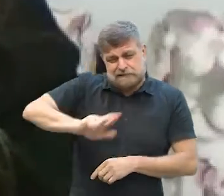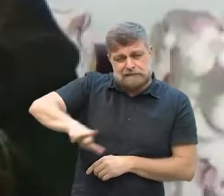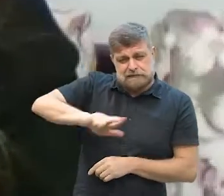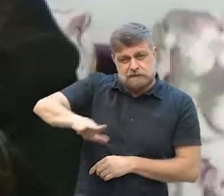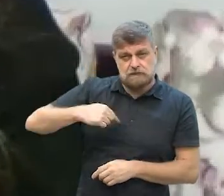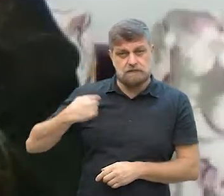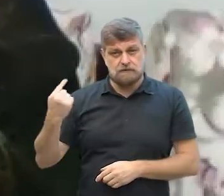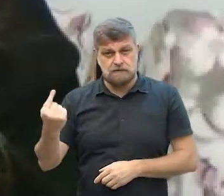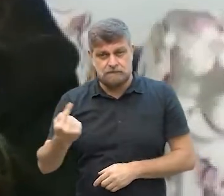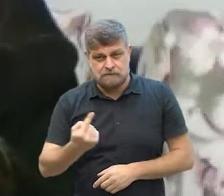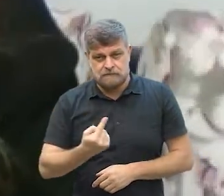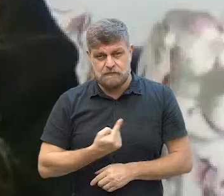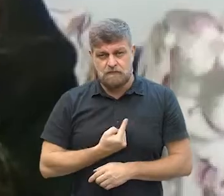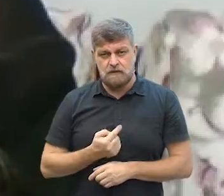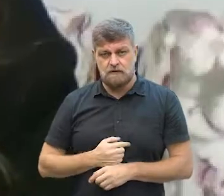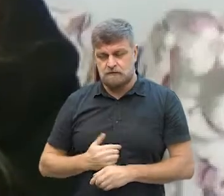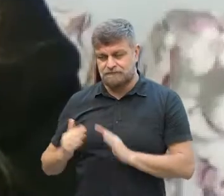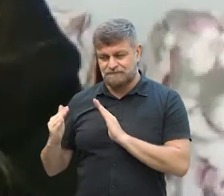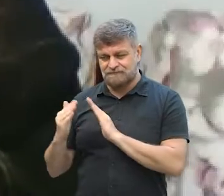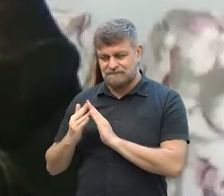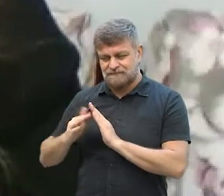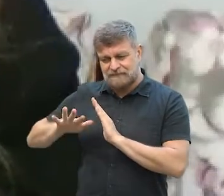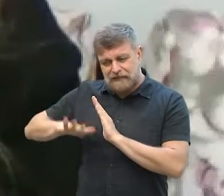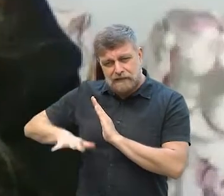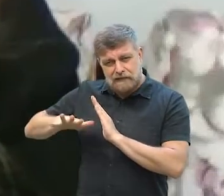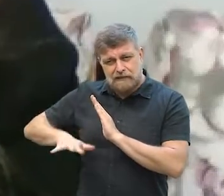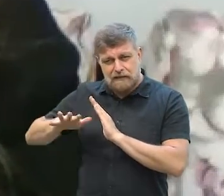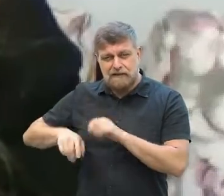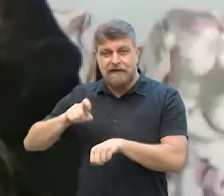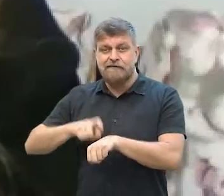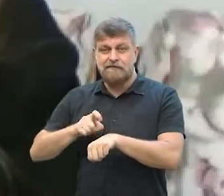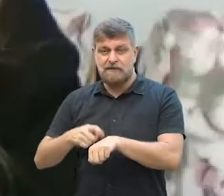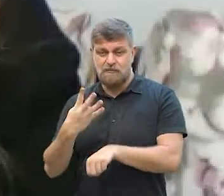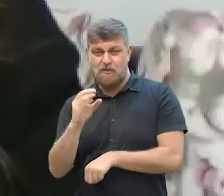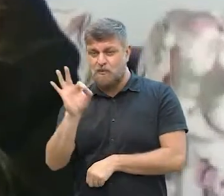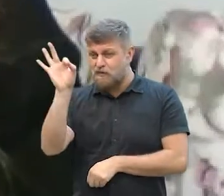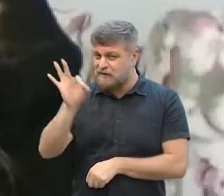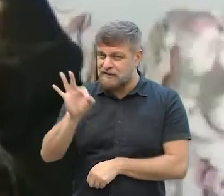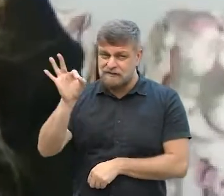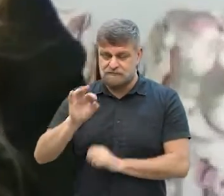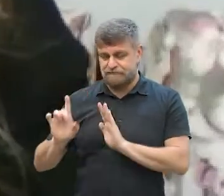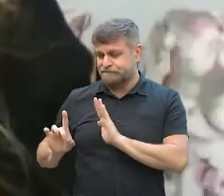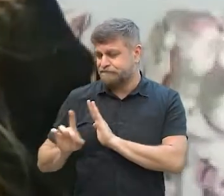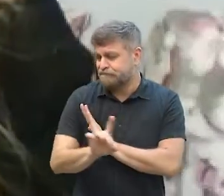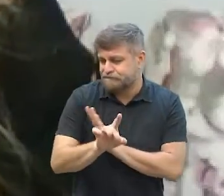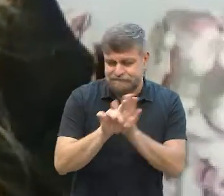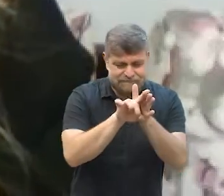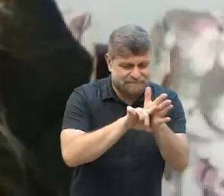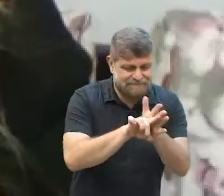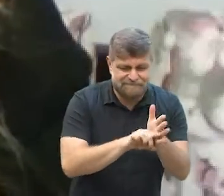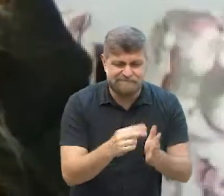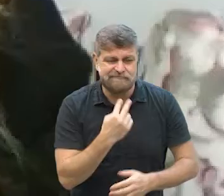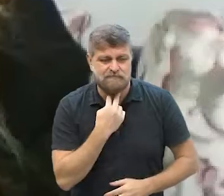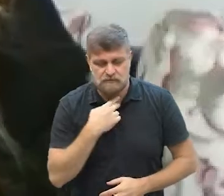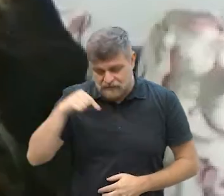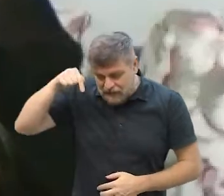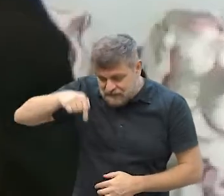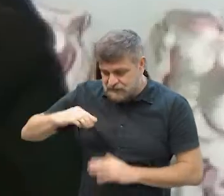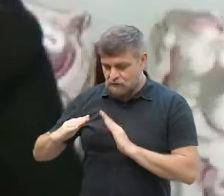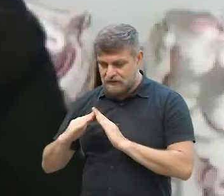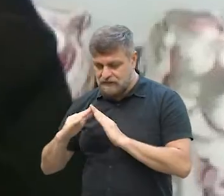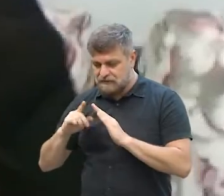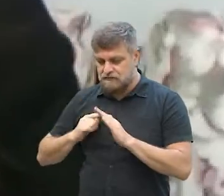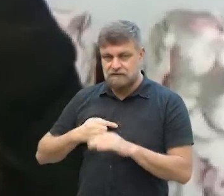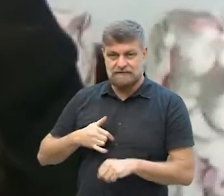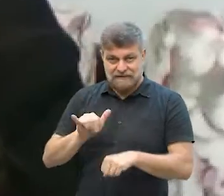ficamos praticamente 40% do tempo sem poder sair de casa, então nós tivemos que partir